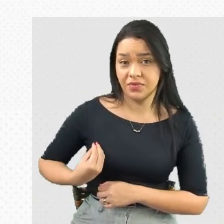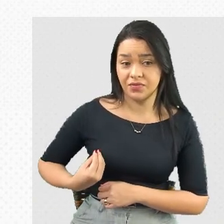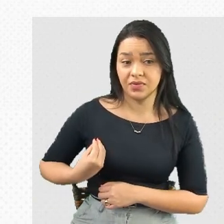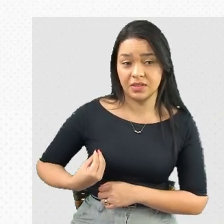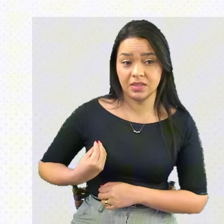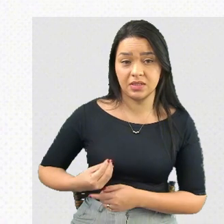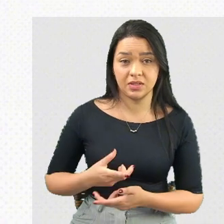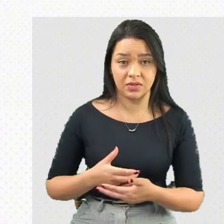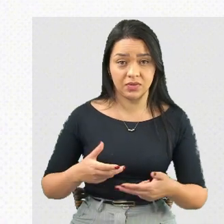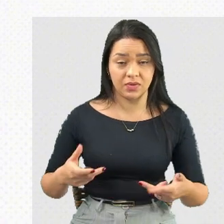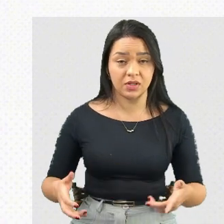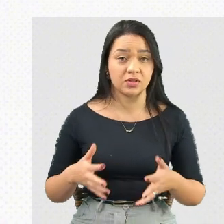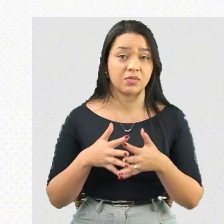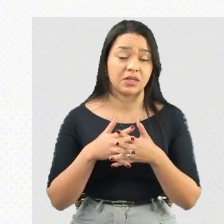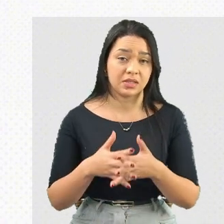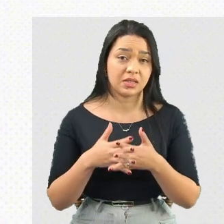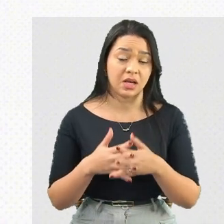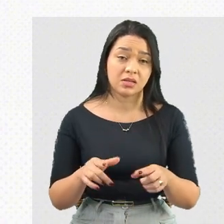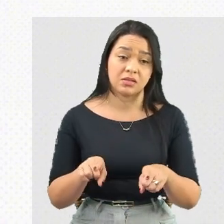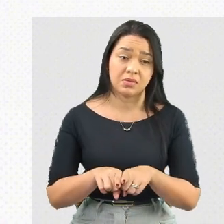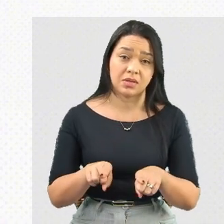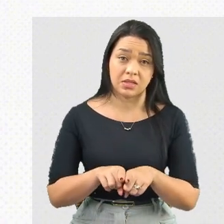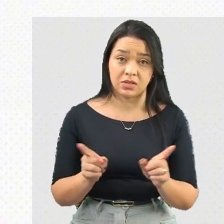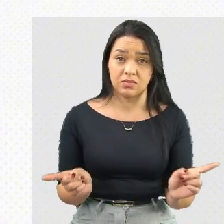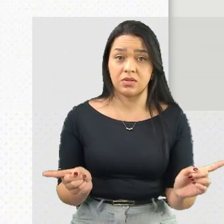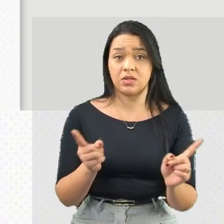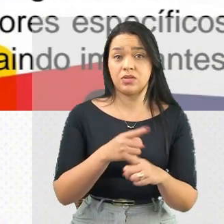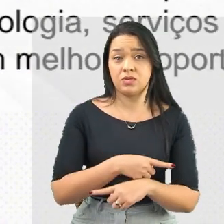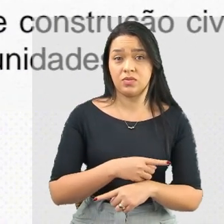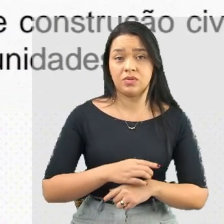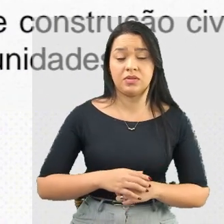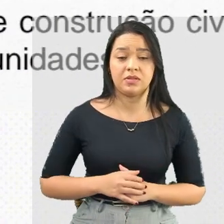dessas complexidades e dessas contradições.